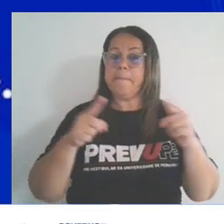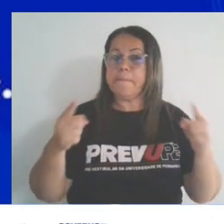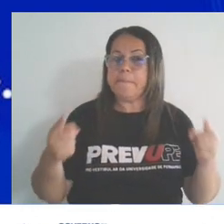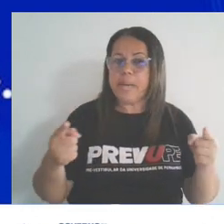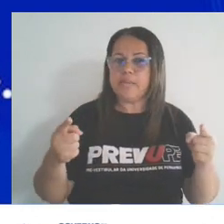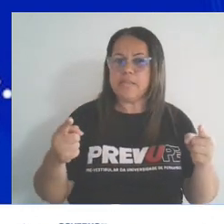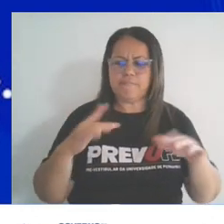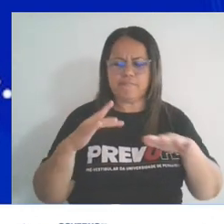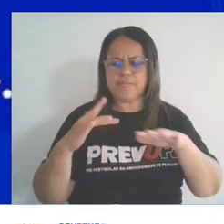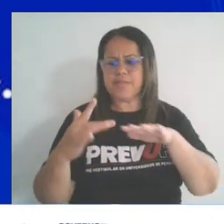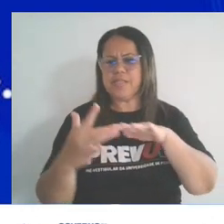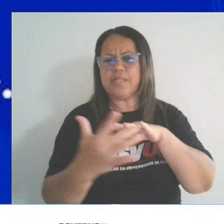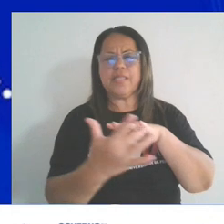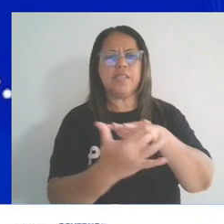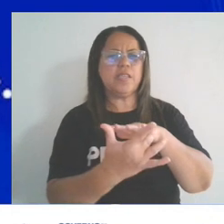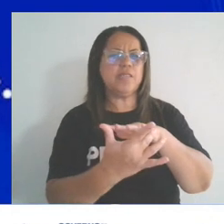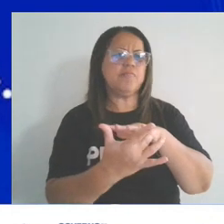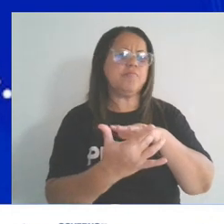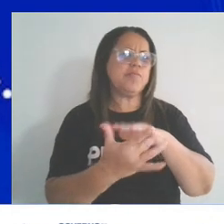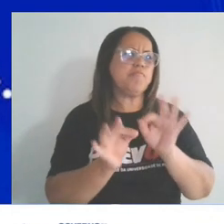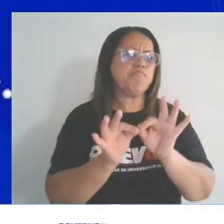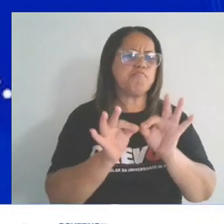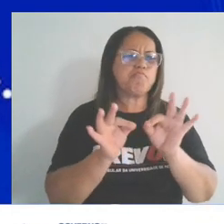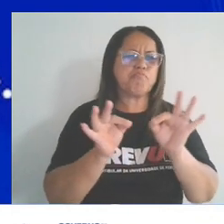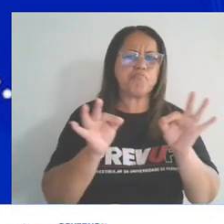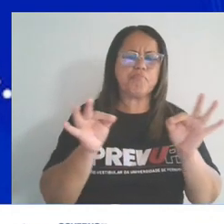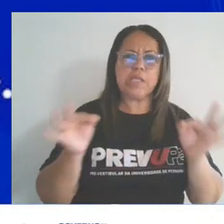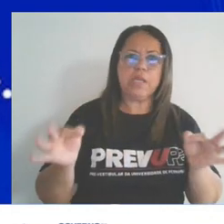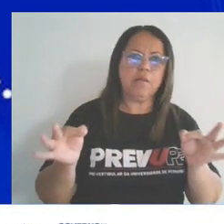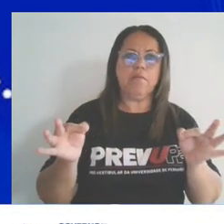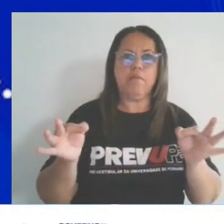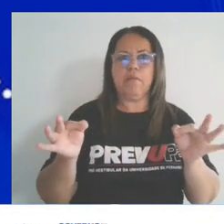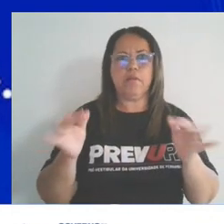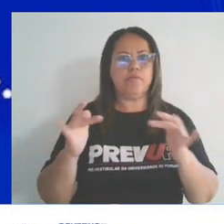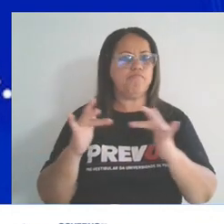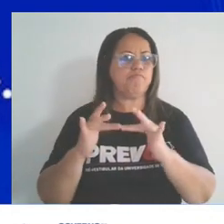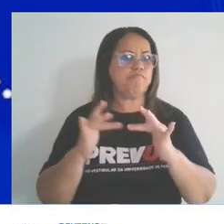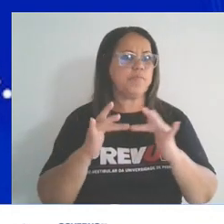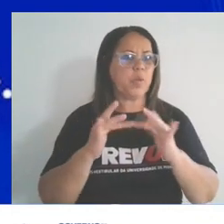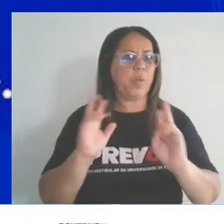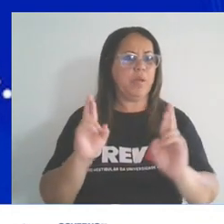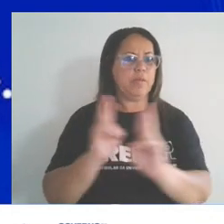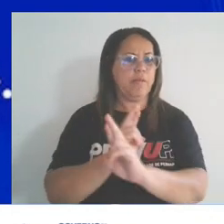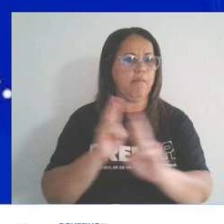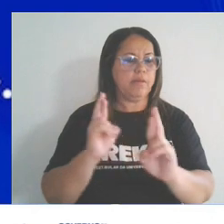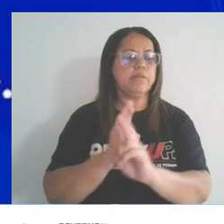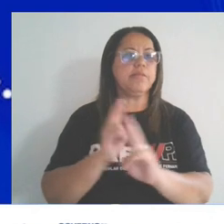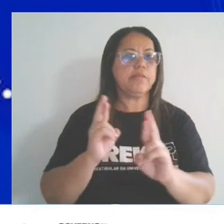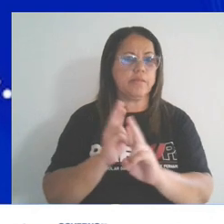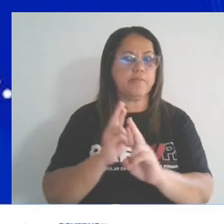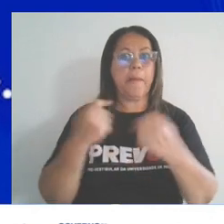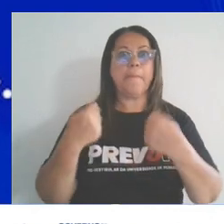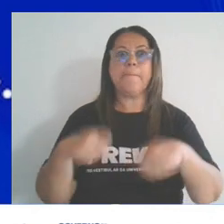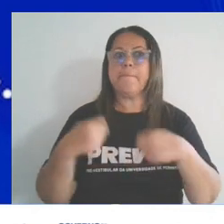redes artificializam esse contato, artificializam essa relação e, portanto, precisam